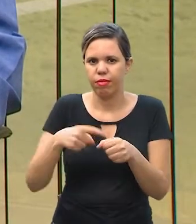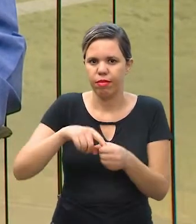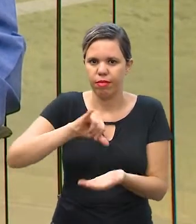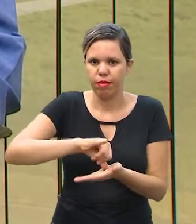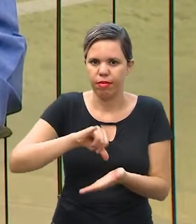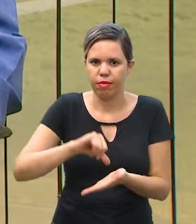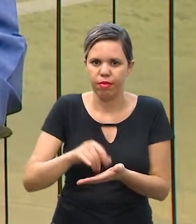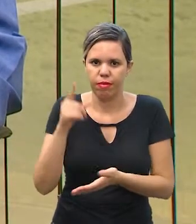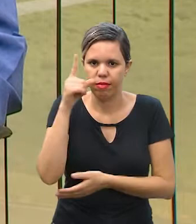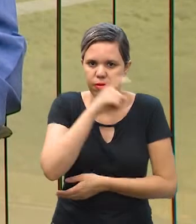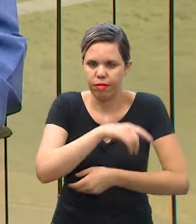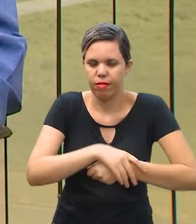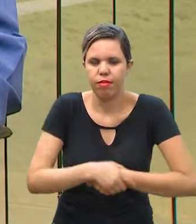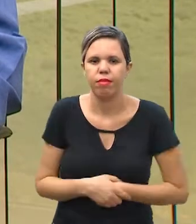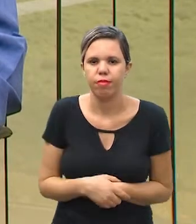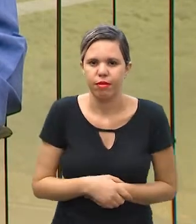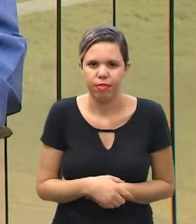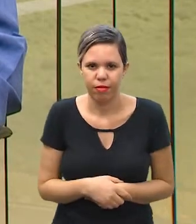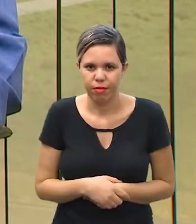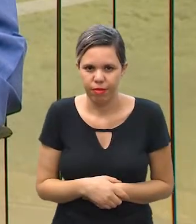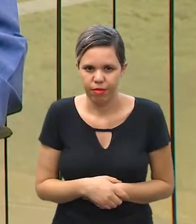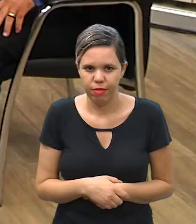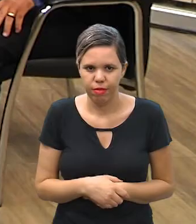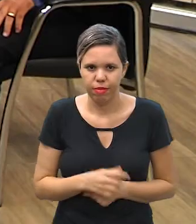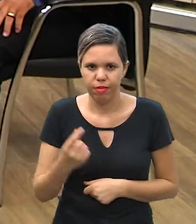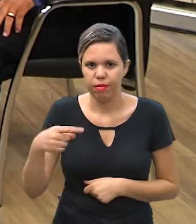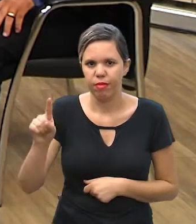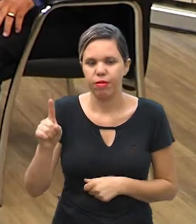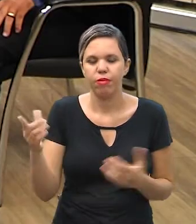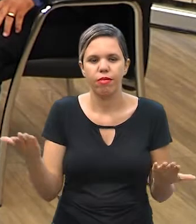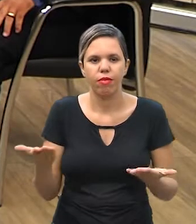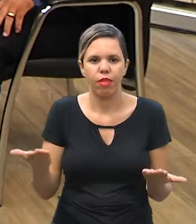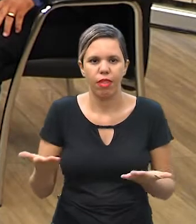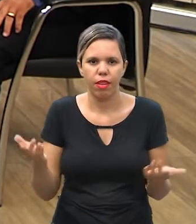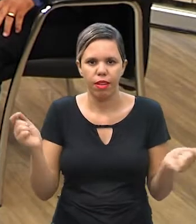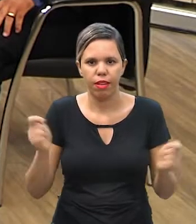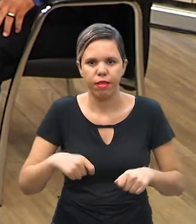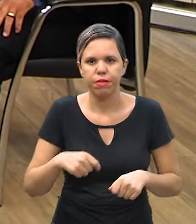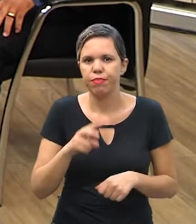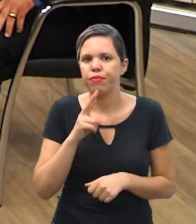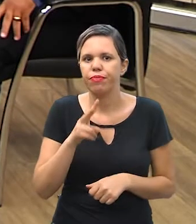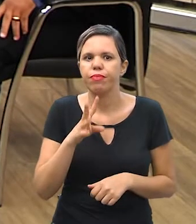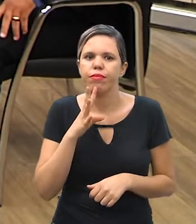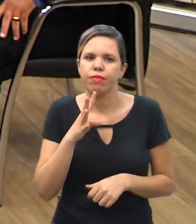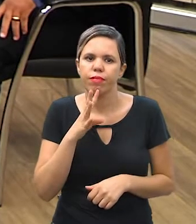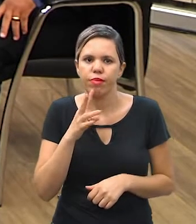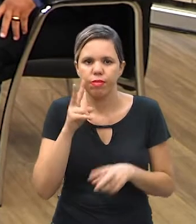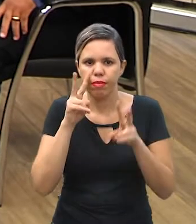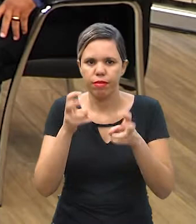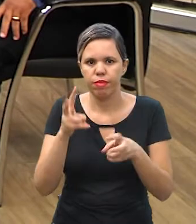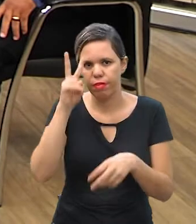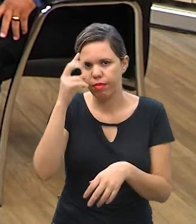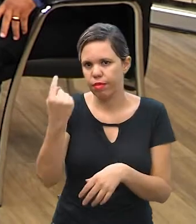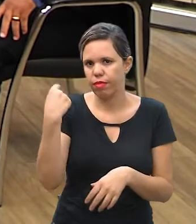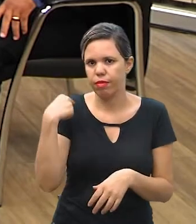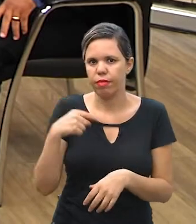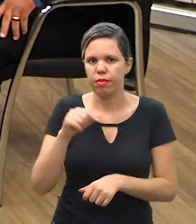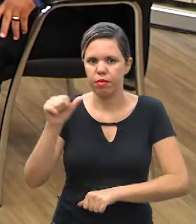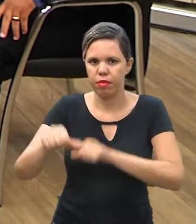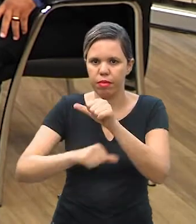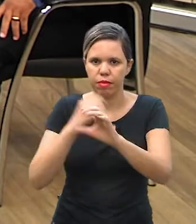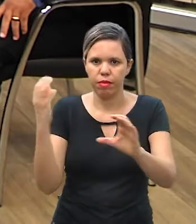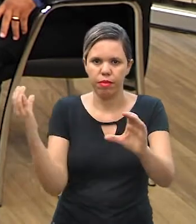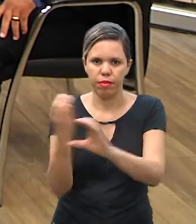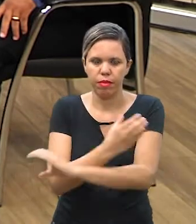para o centro era muito difícil. Então, e quem for para lá hoje, dá para reconhecer alguma coisa daquela época ou